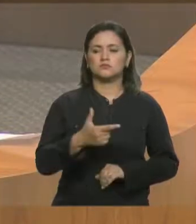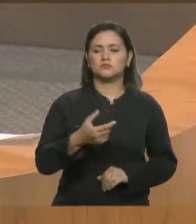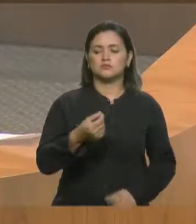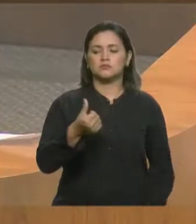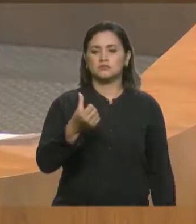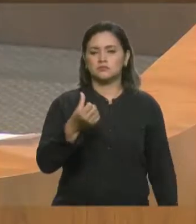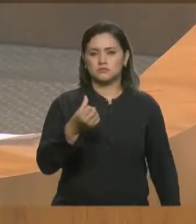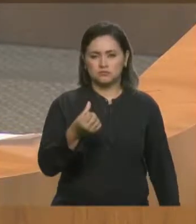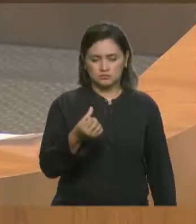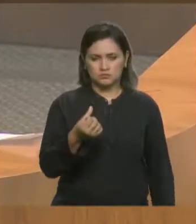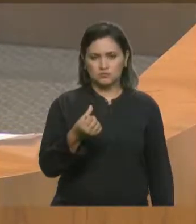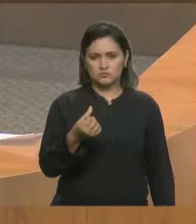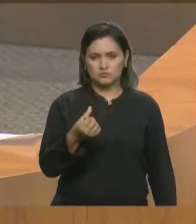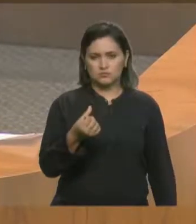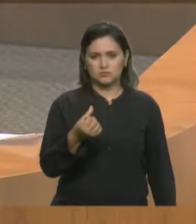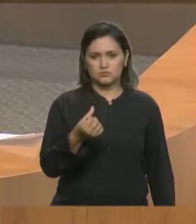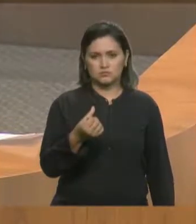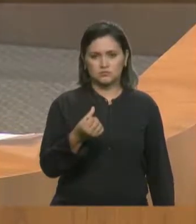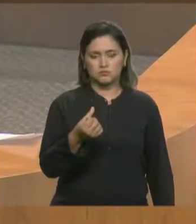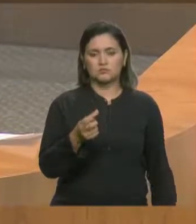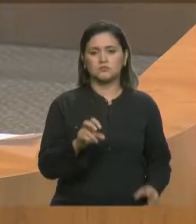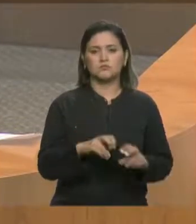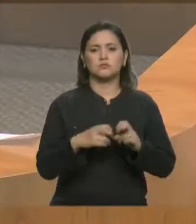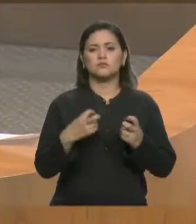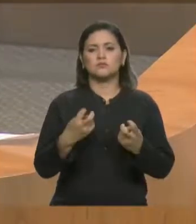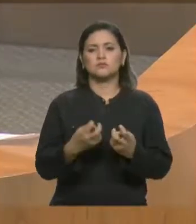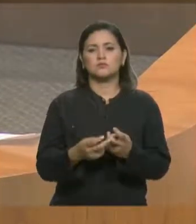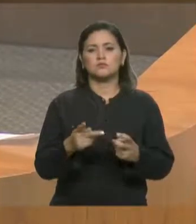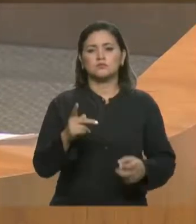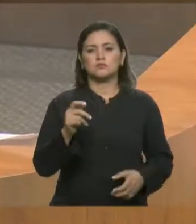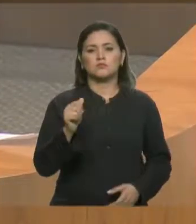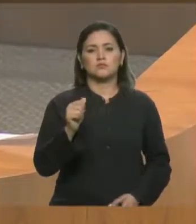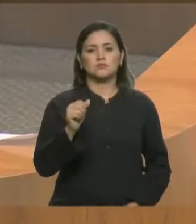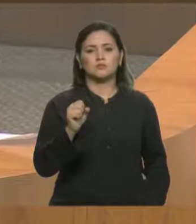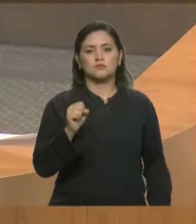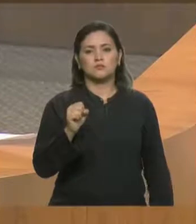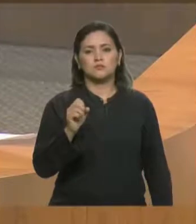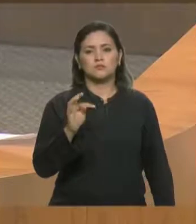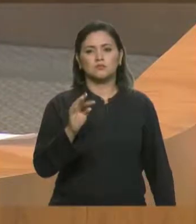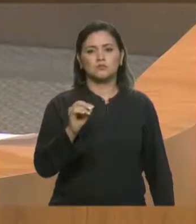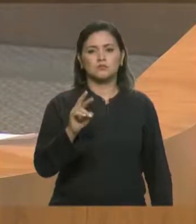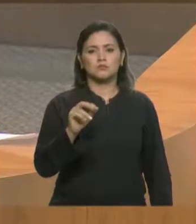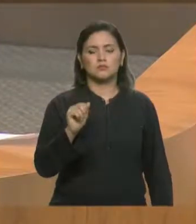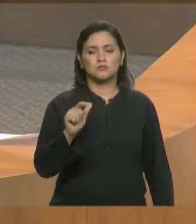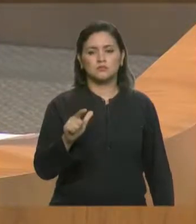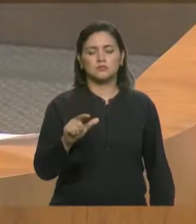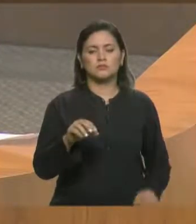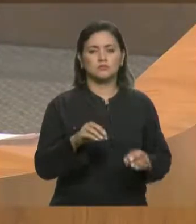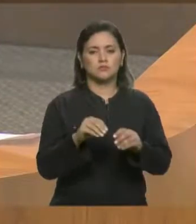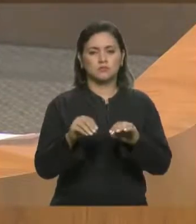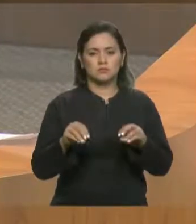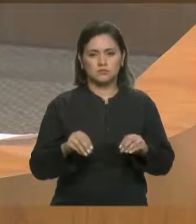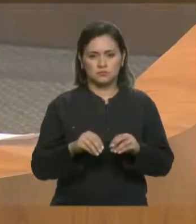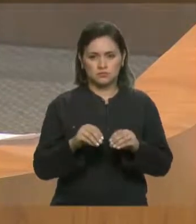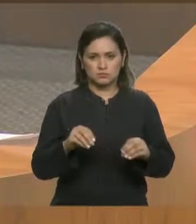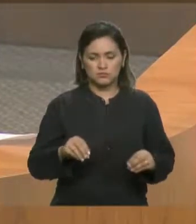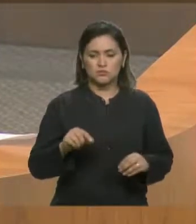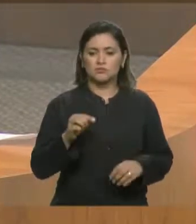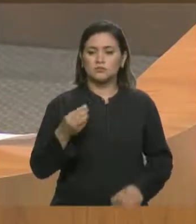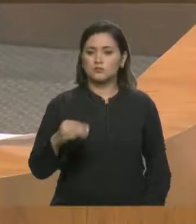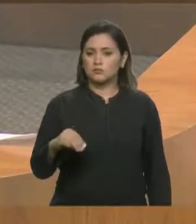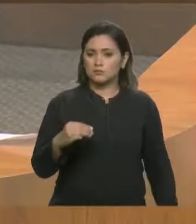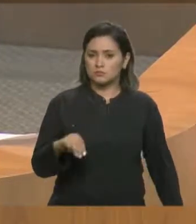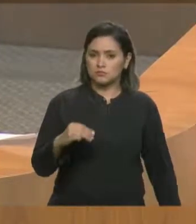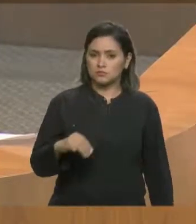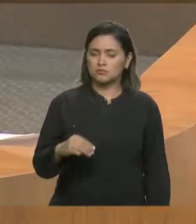2016, segundo o relato da Comissão Pastoral da Terra, que no Maranhão foram registrados